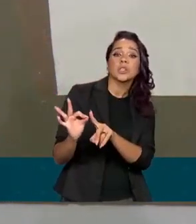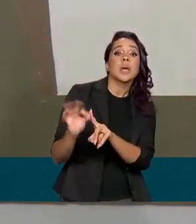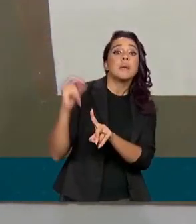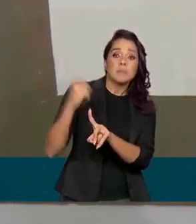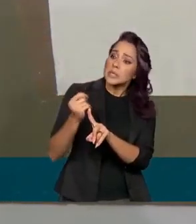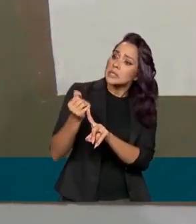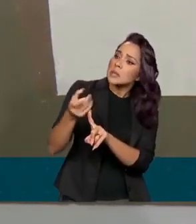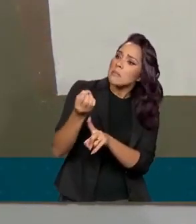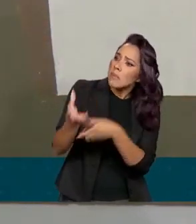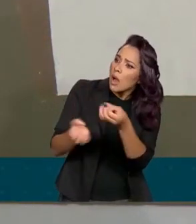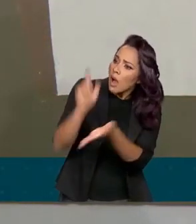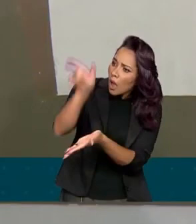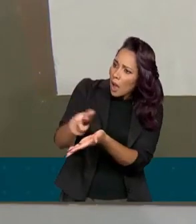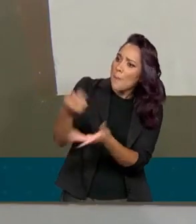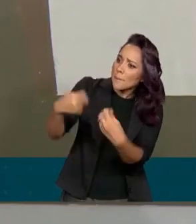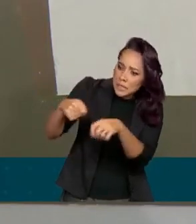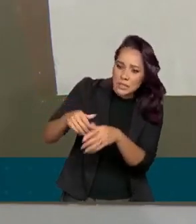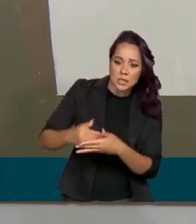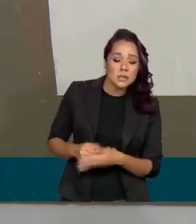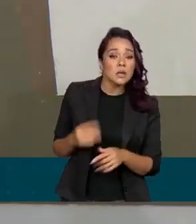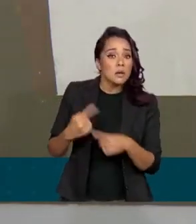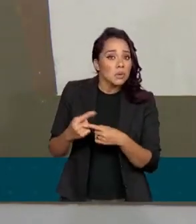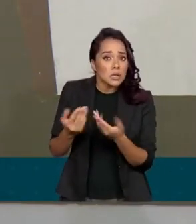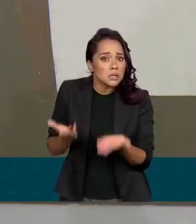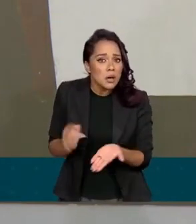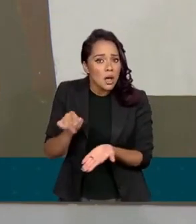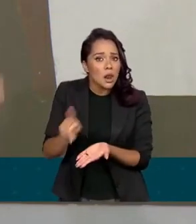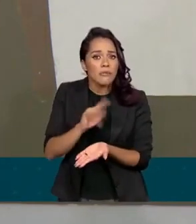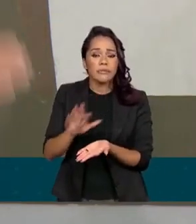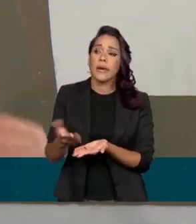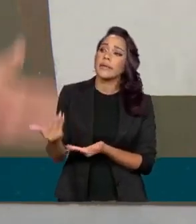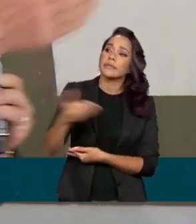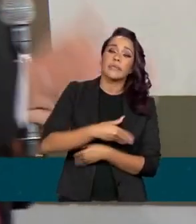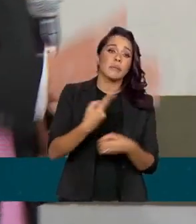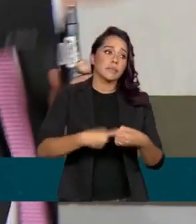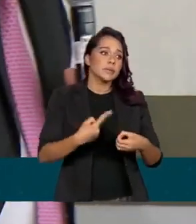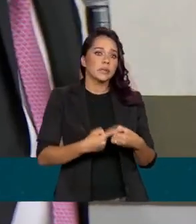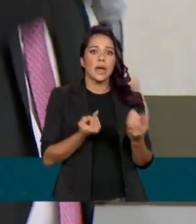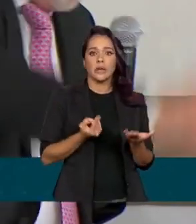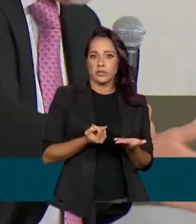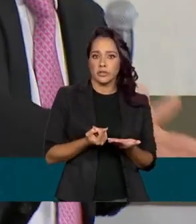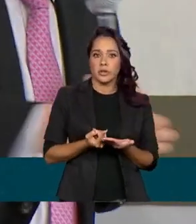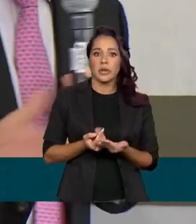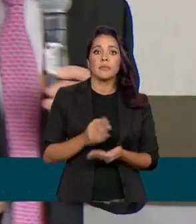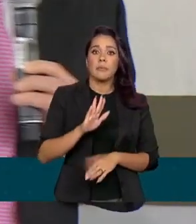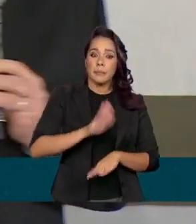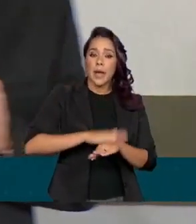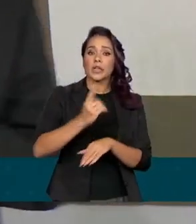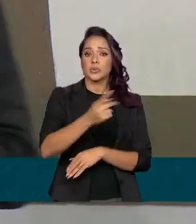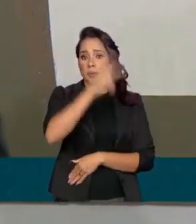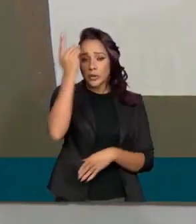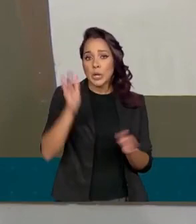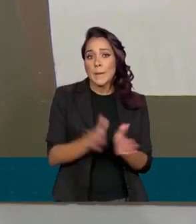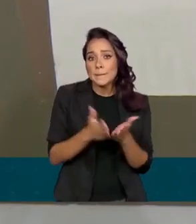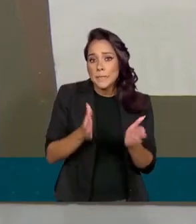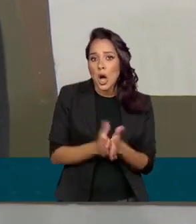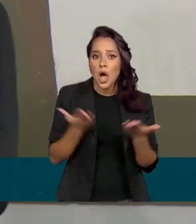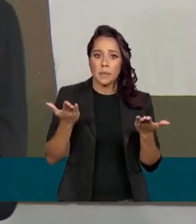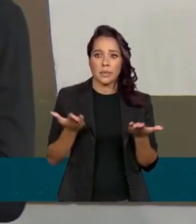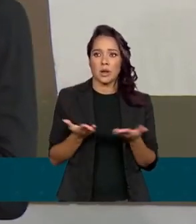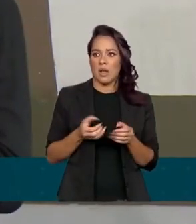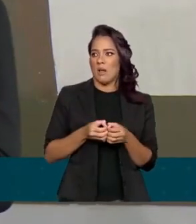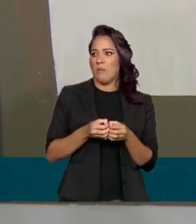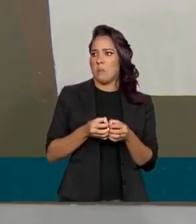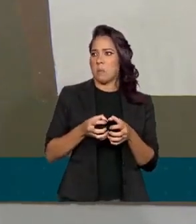que levar os benefícios para ela, porque senão ela vai vir para a cidade e vai ser mais uma pessoa pobre,